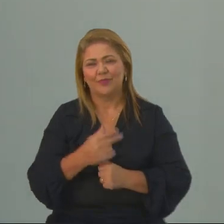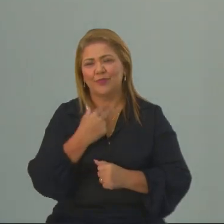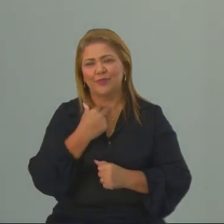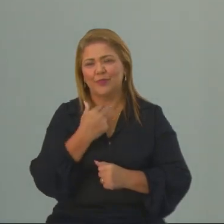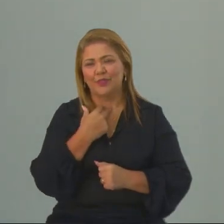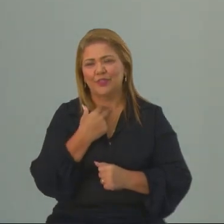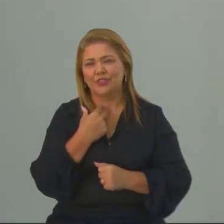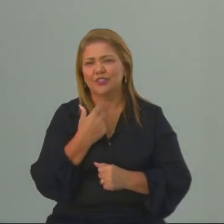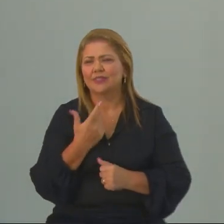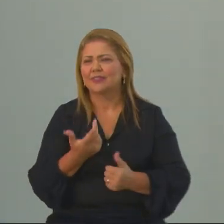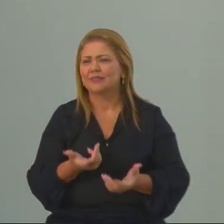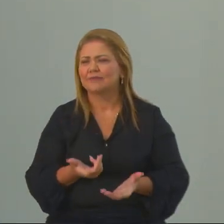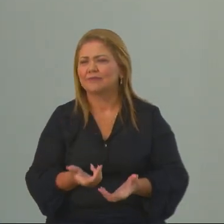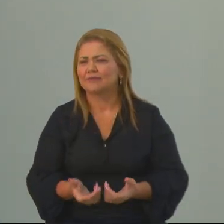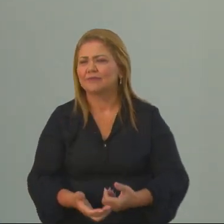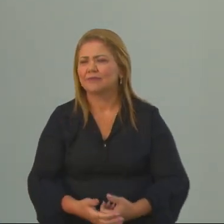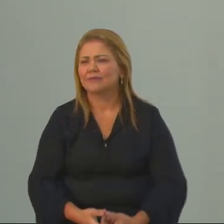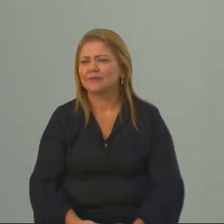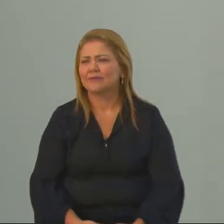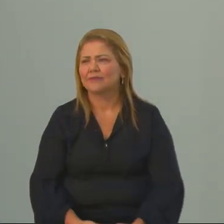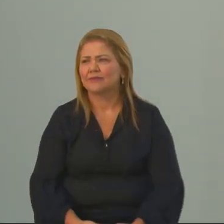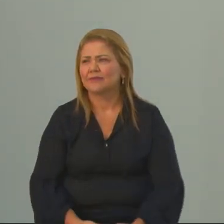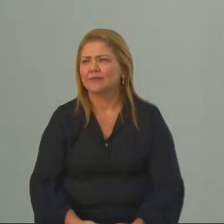O que eu disse para ela?